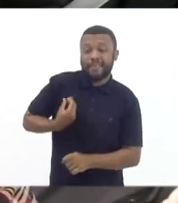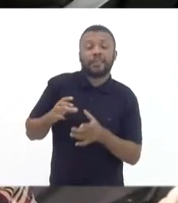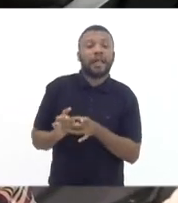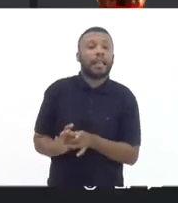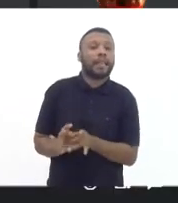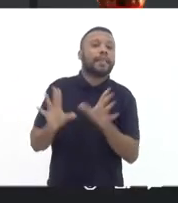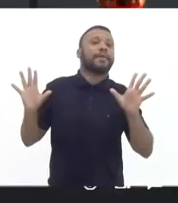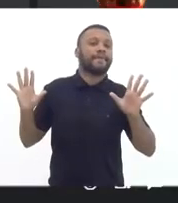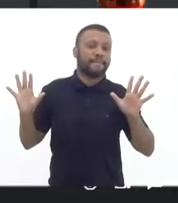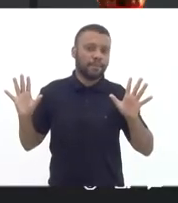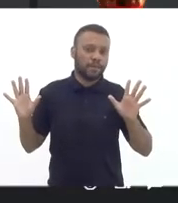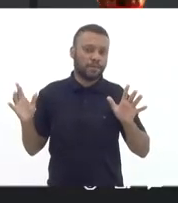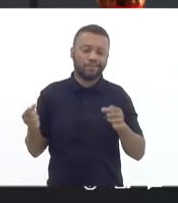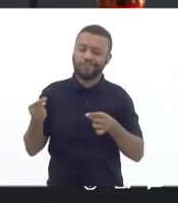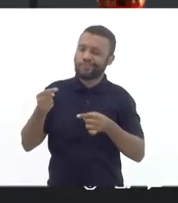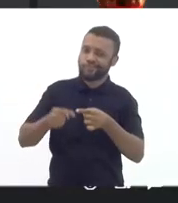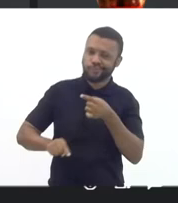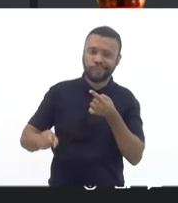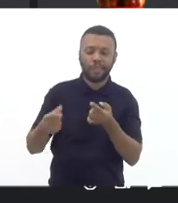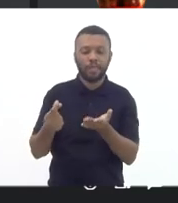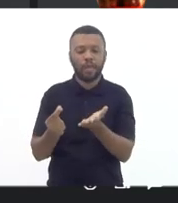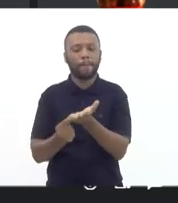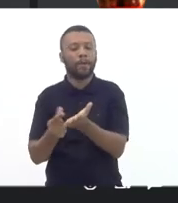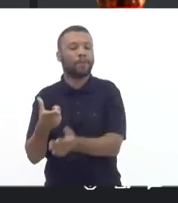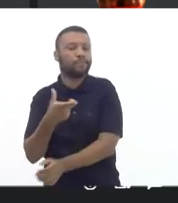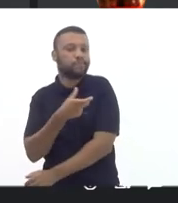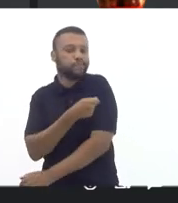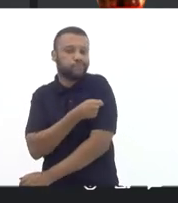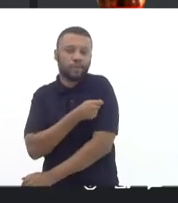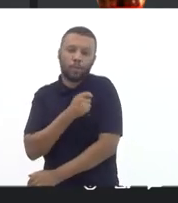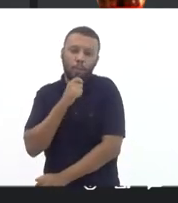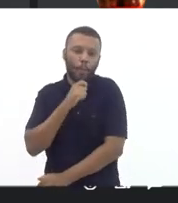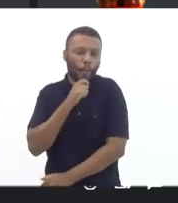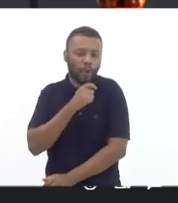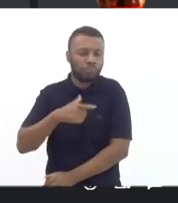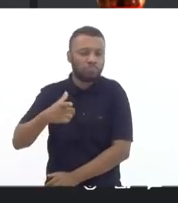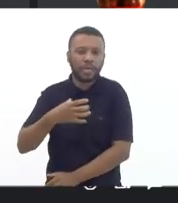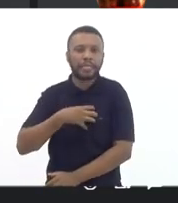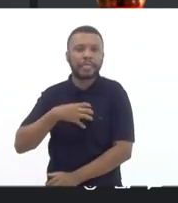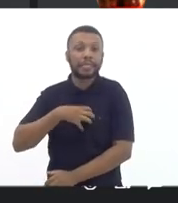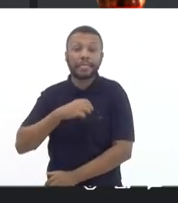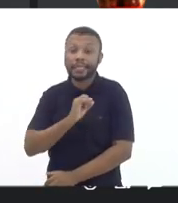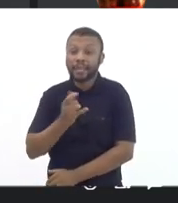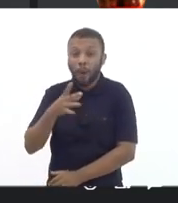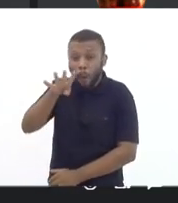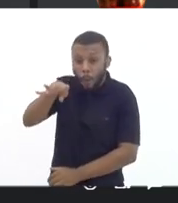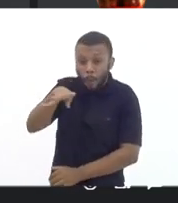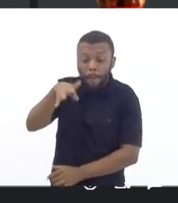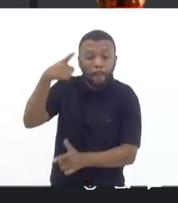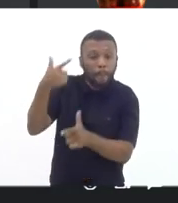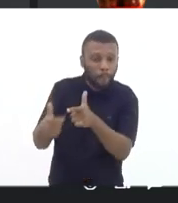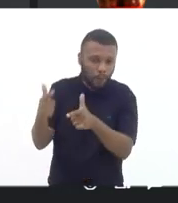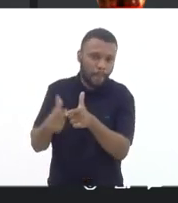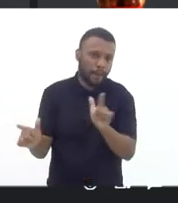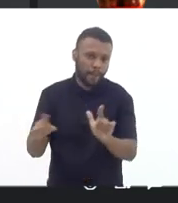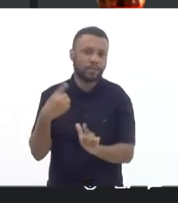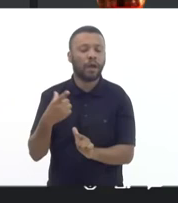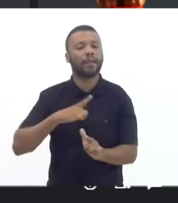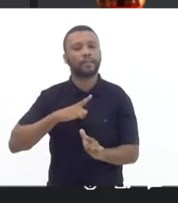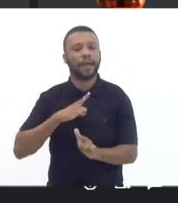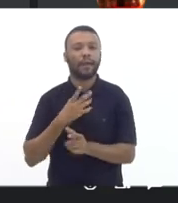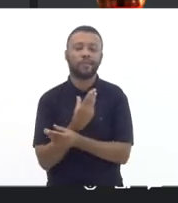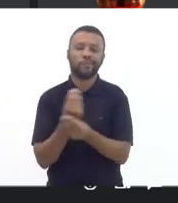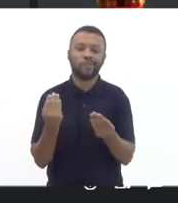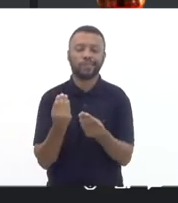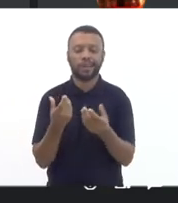Eles não faz sentido microchipá-los. Se alguém, um problema que a gente enfrenta com frequência em